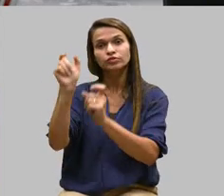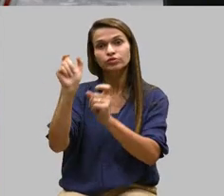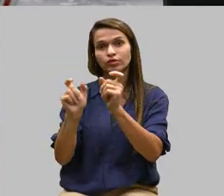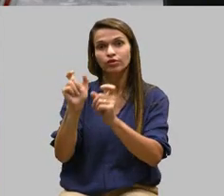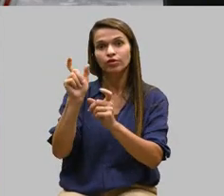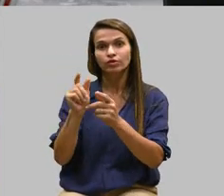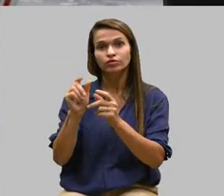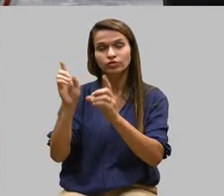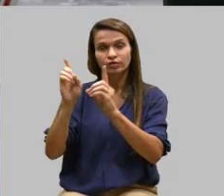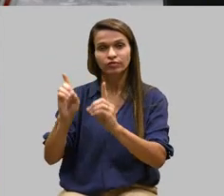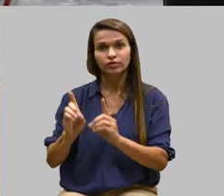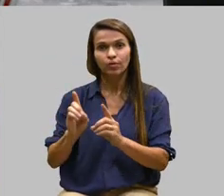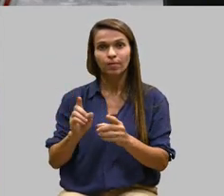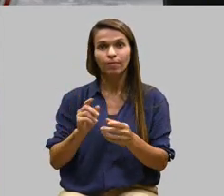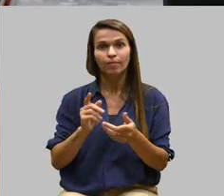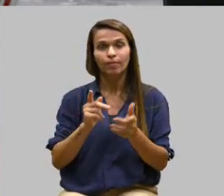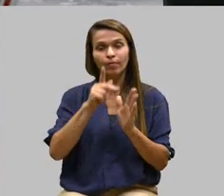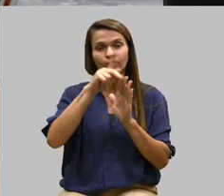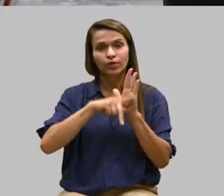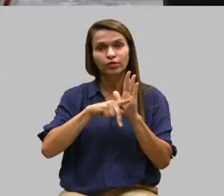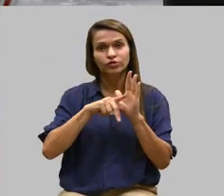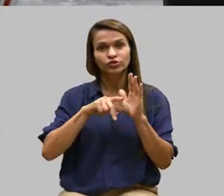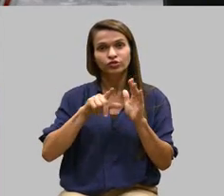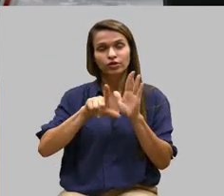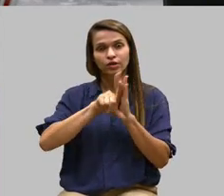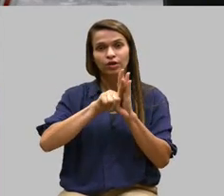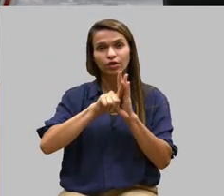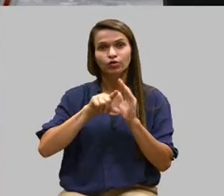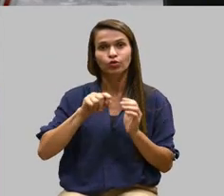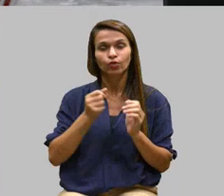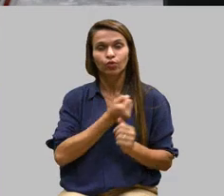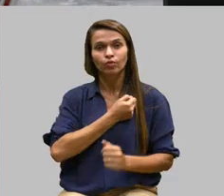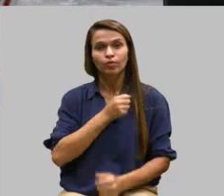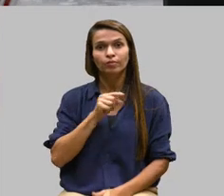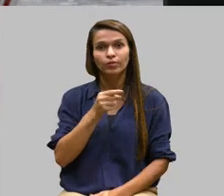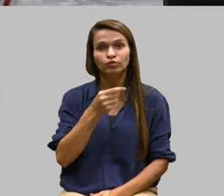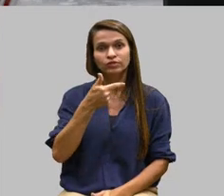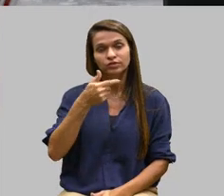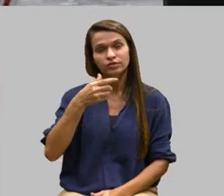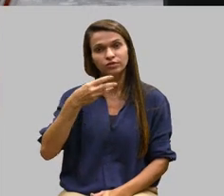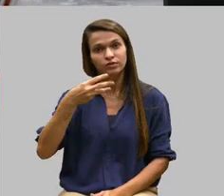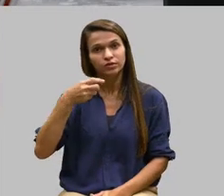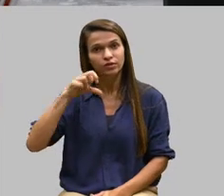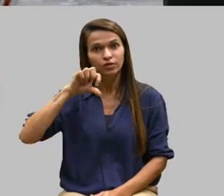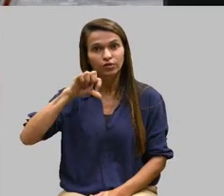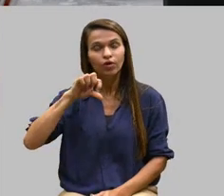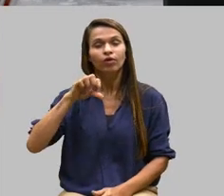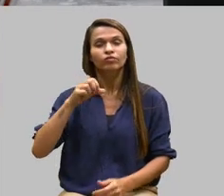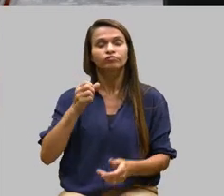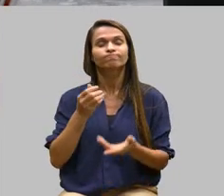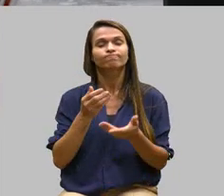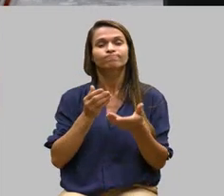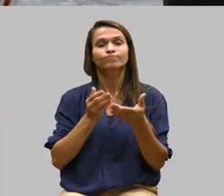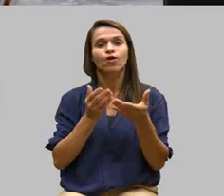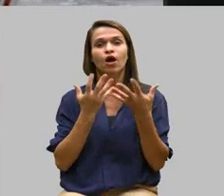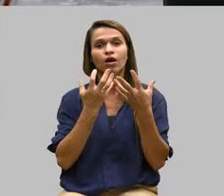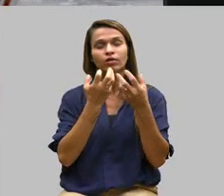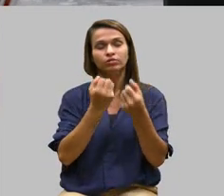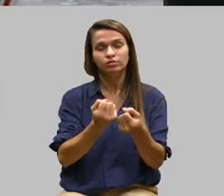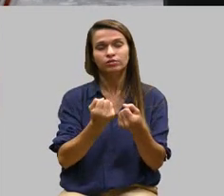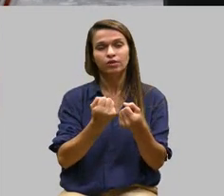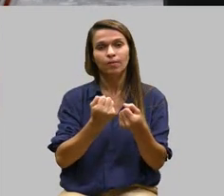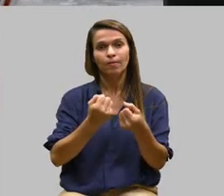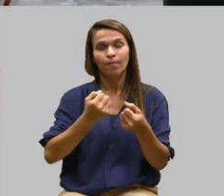de lei número 1239 deste ano institui a política estadual de trabalho com apoio